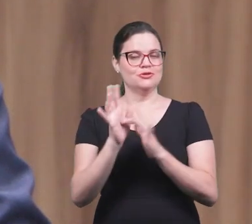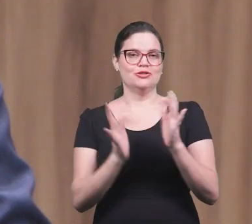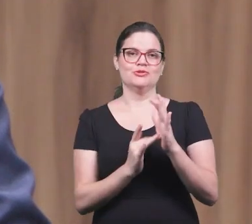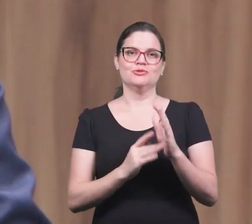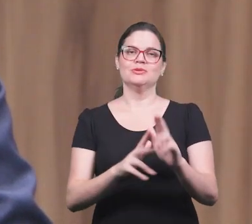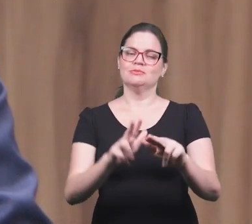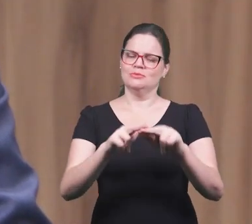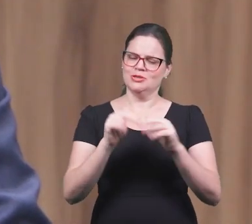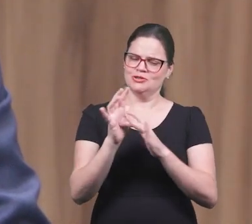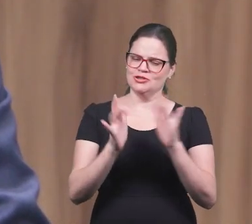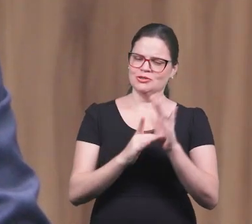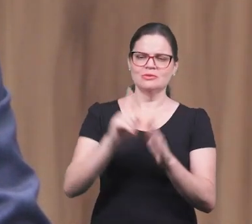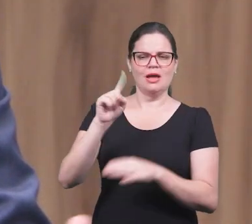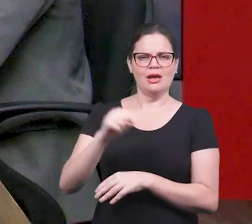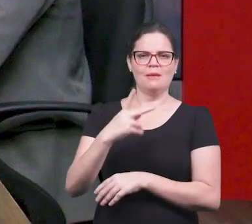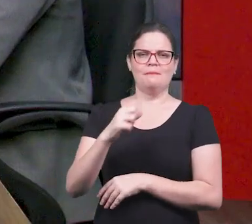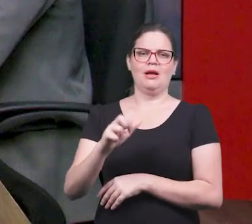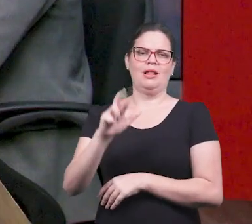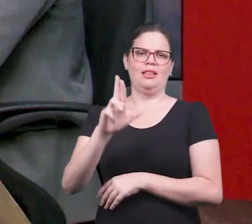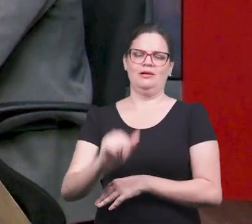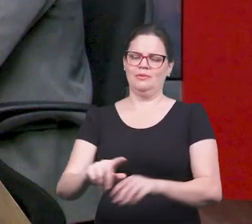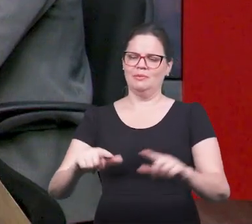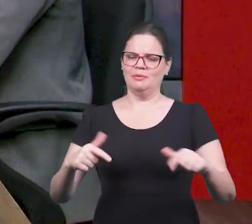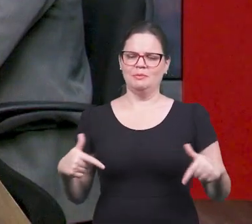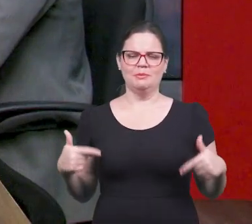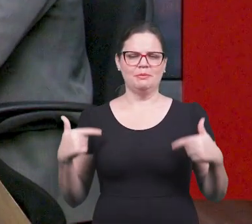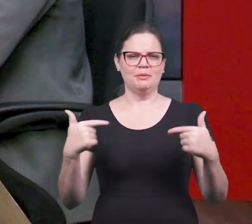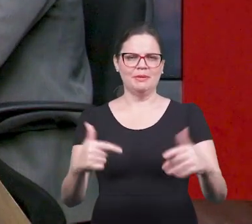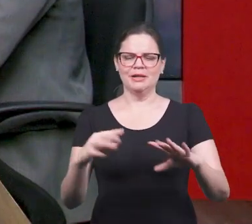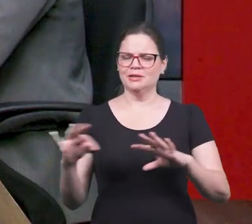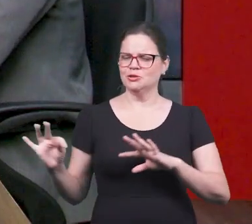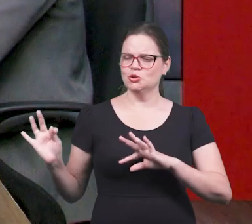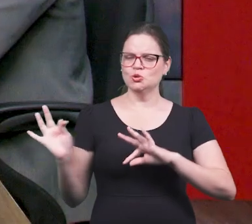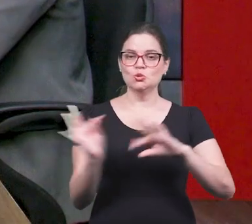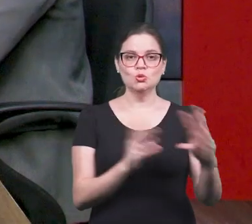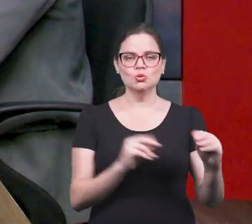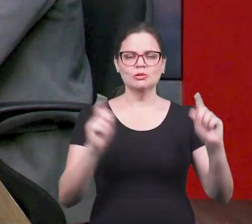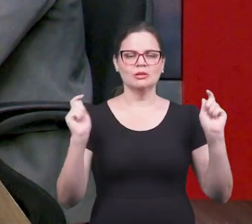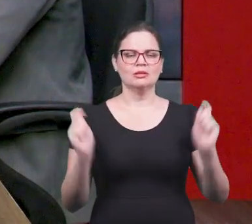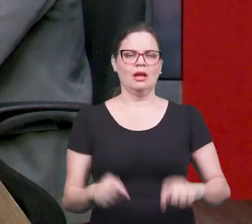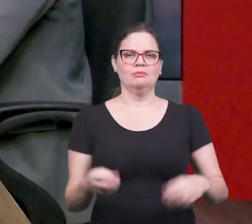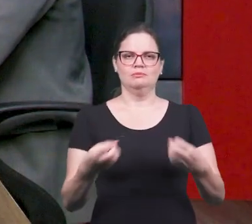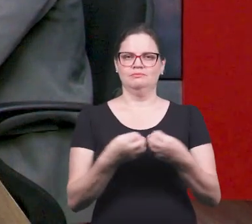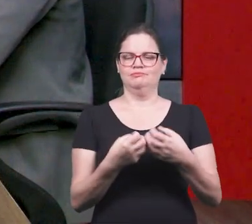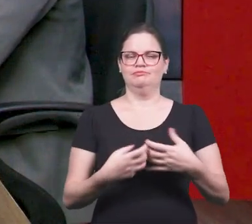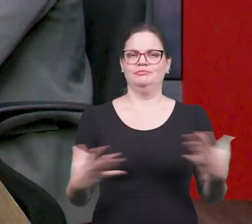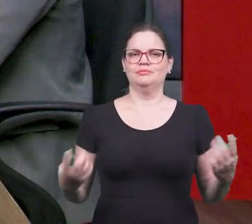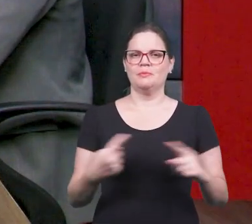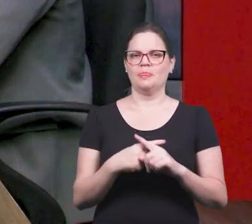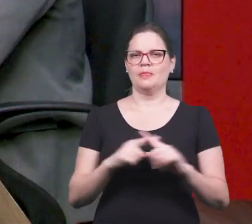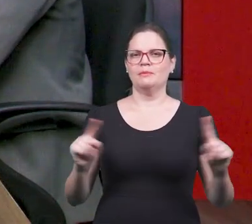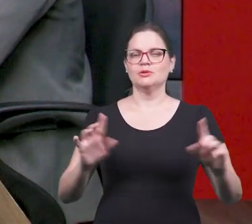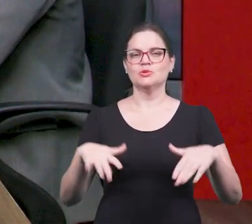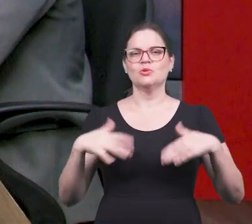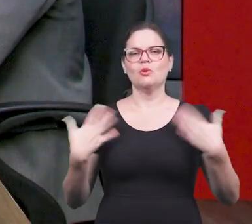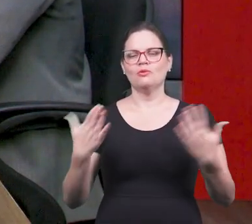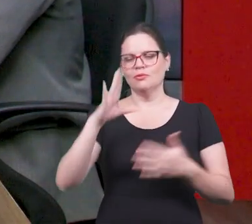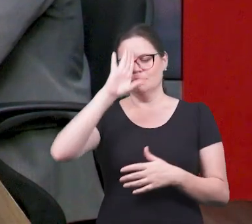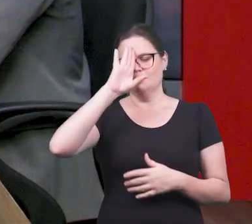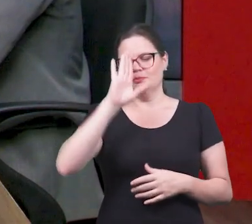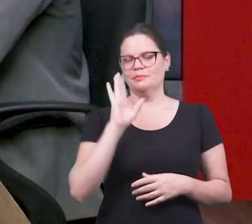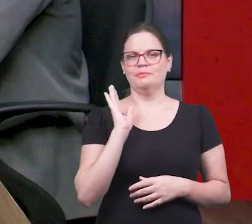palavra. Glória a Jesus. Que realiza Deus. todas as coisas, que opera todas as coisas. Mas qual foi o grande legado